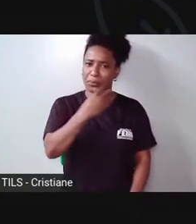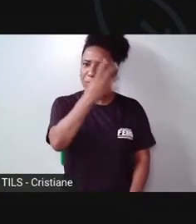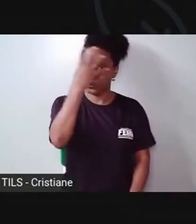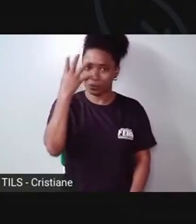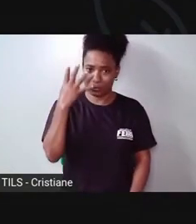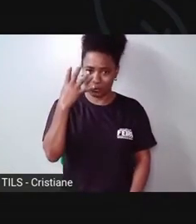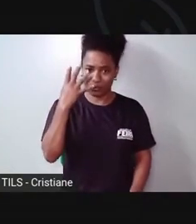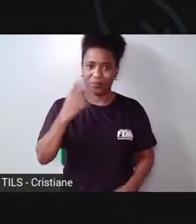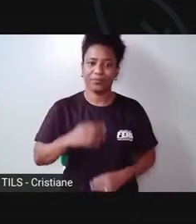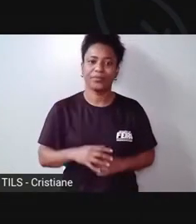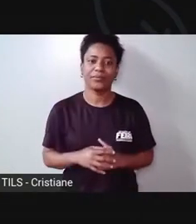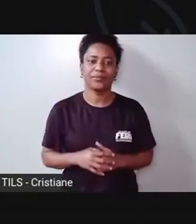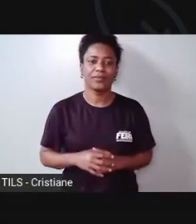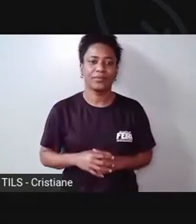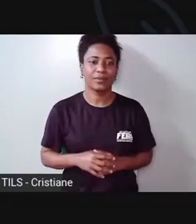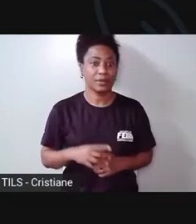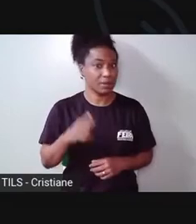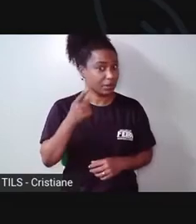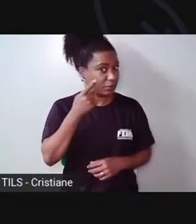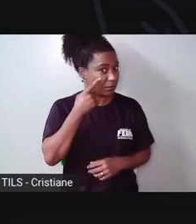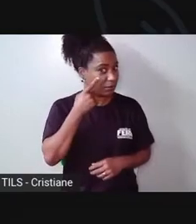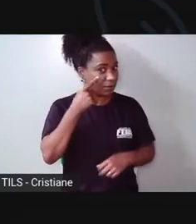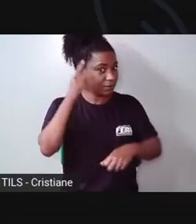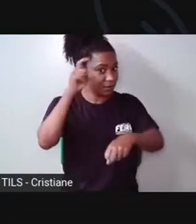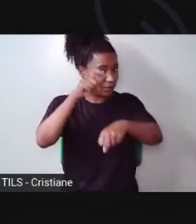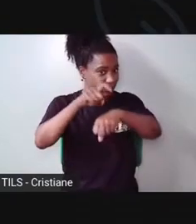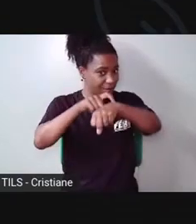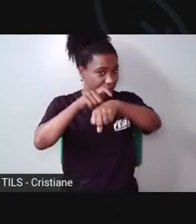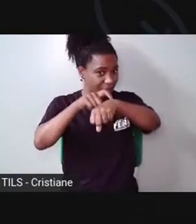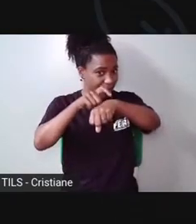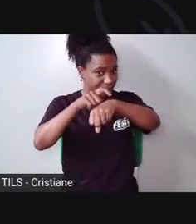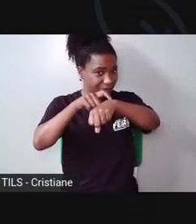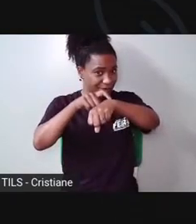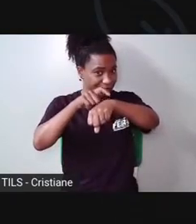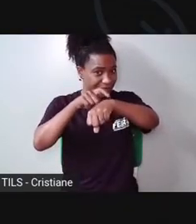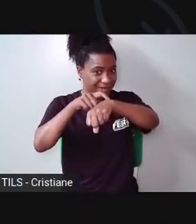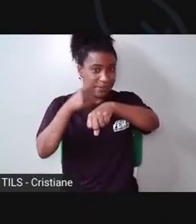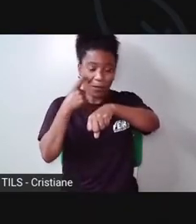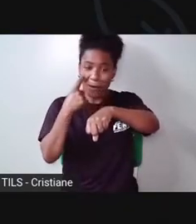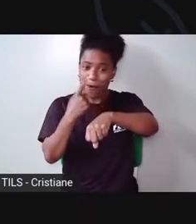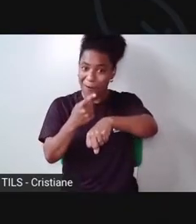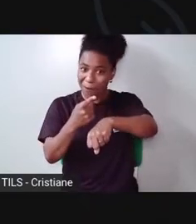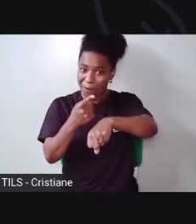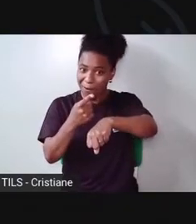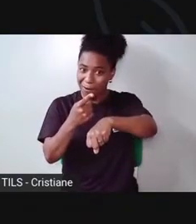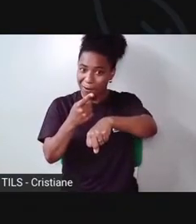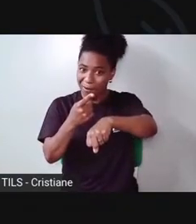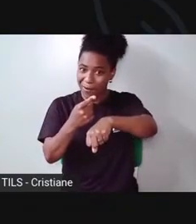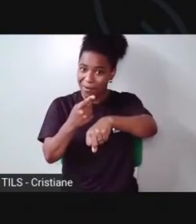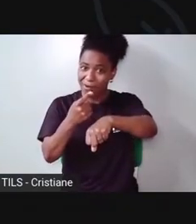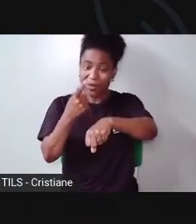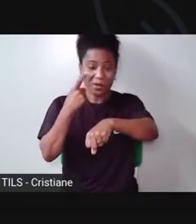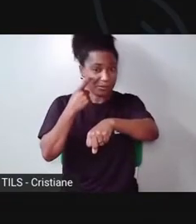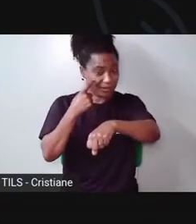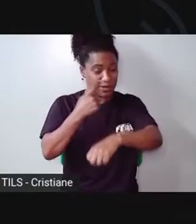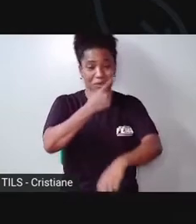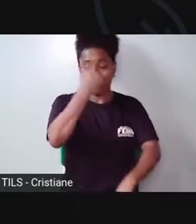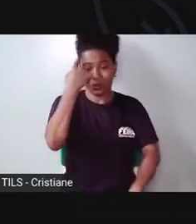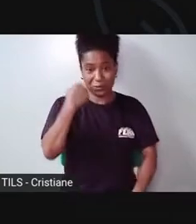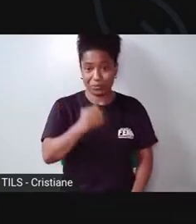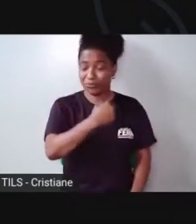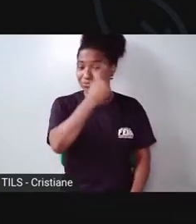pegar Aqui o tempo tá meninada o tempo está chegando e o tempo foi passando o tempo